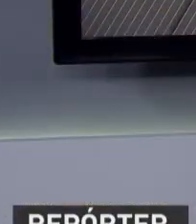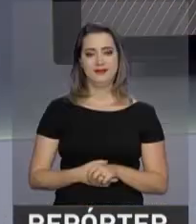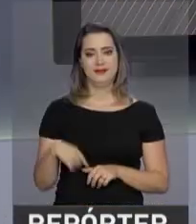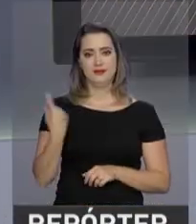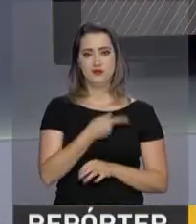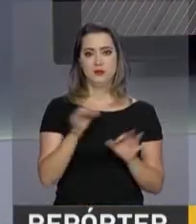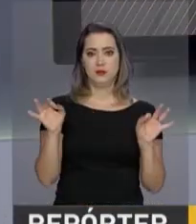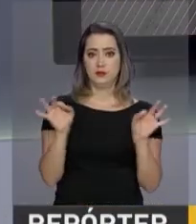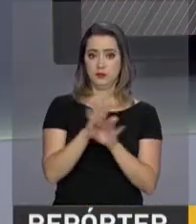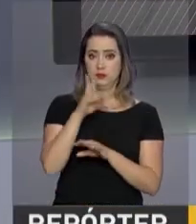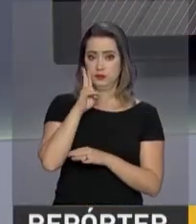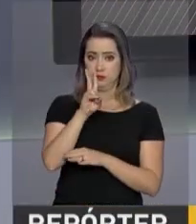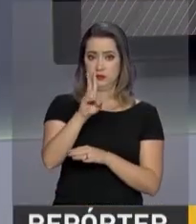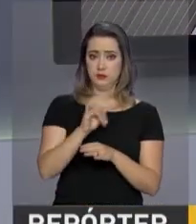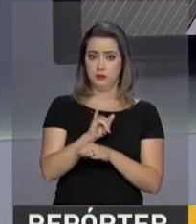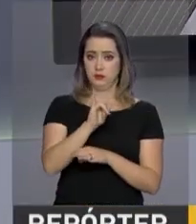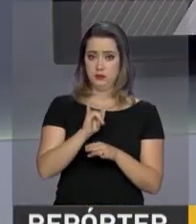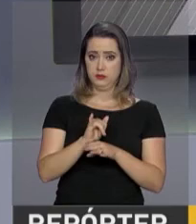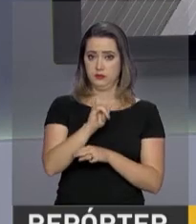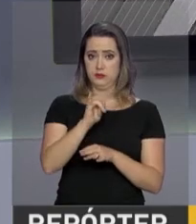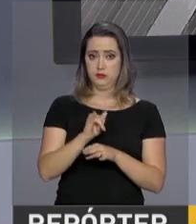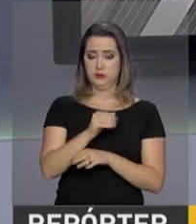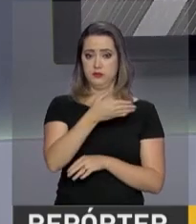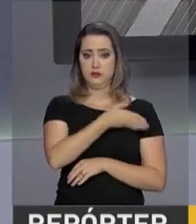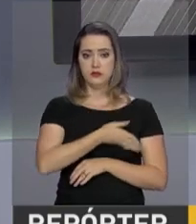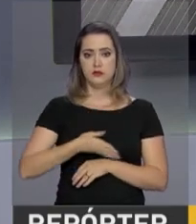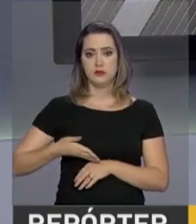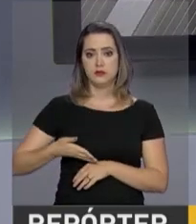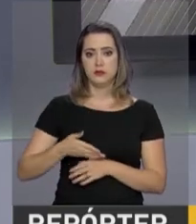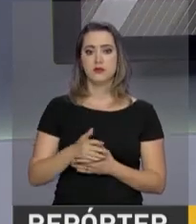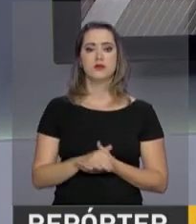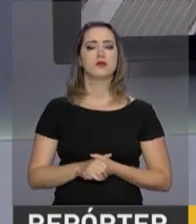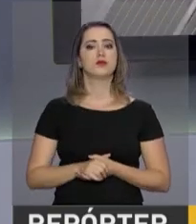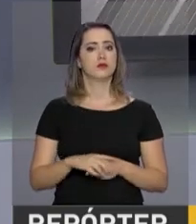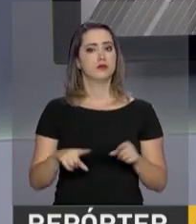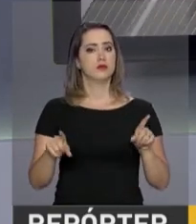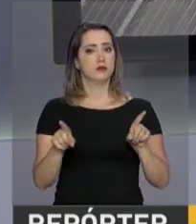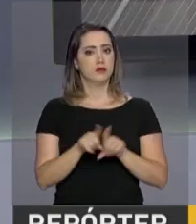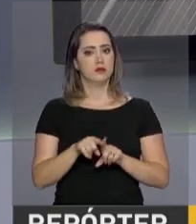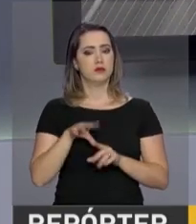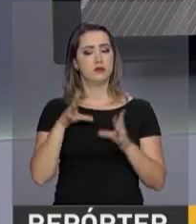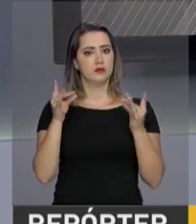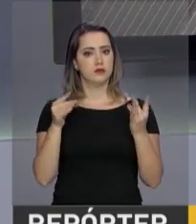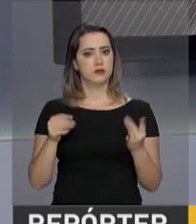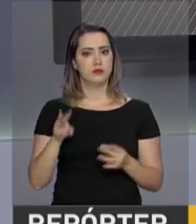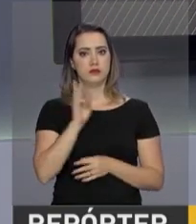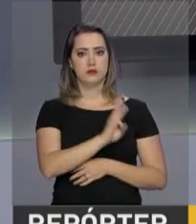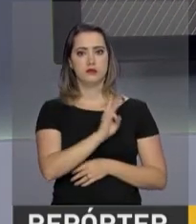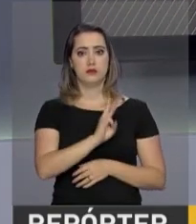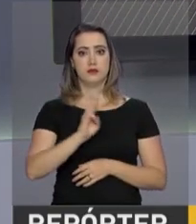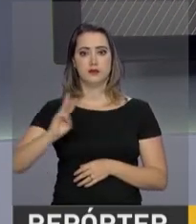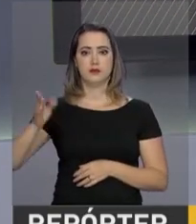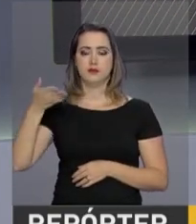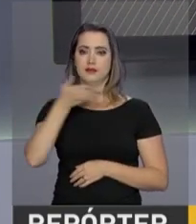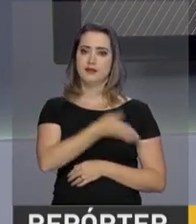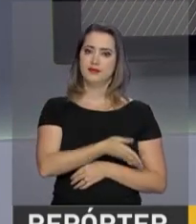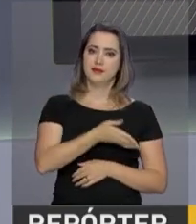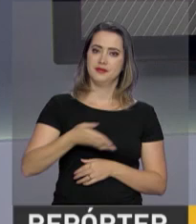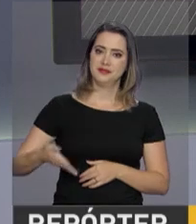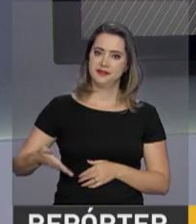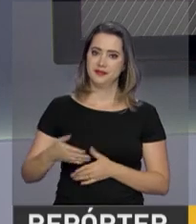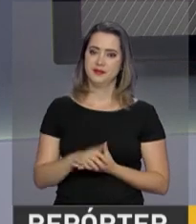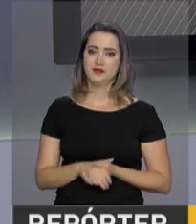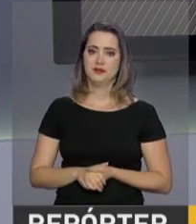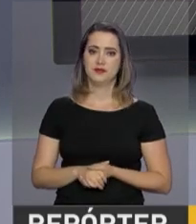Nós ficamos por aqui. Para rever as reportagens é só acessar o nosso canal no YouTube e toda a nossa programação também está na página da NBR